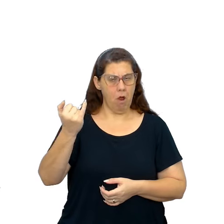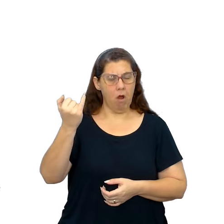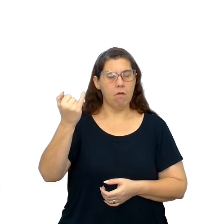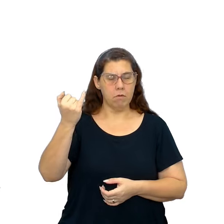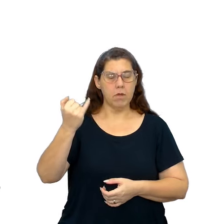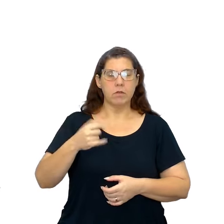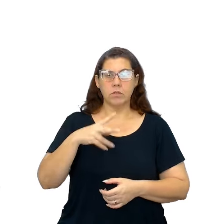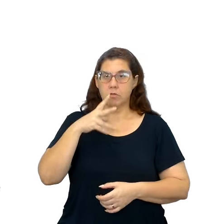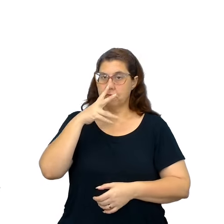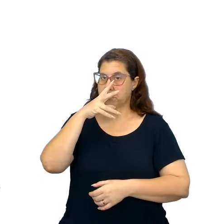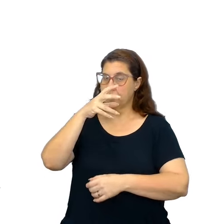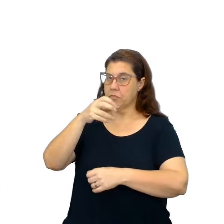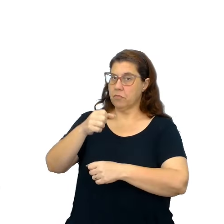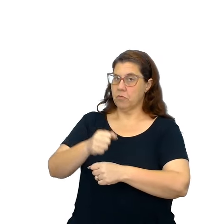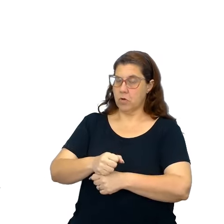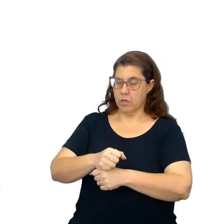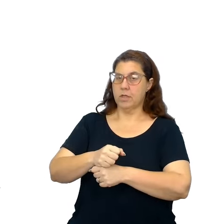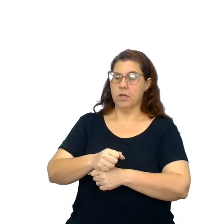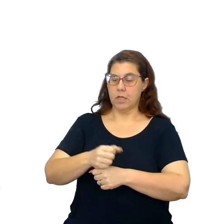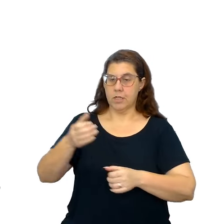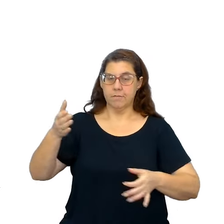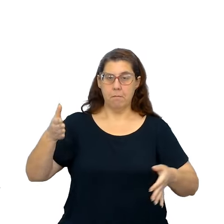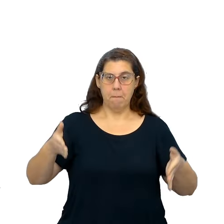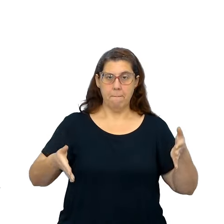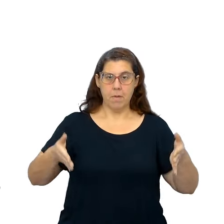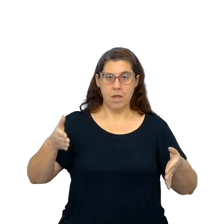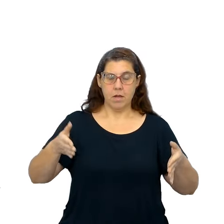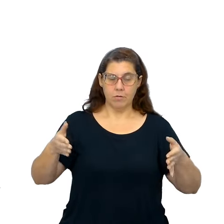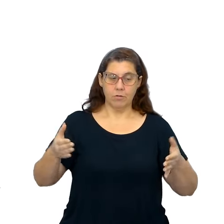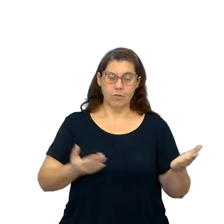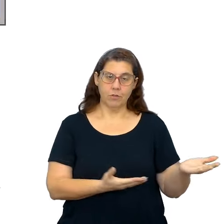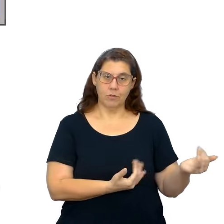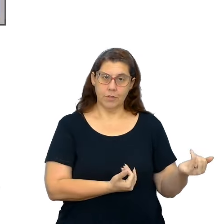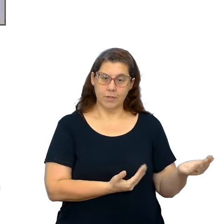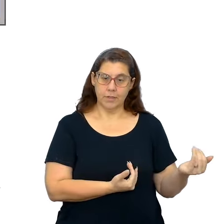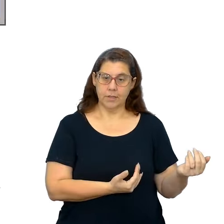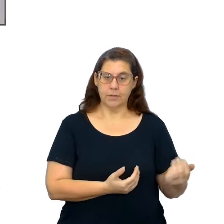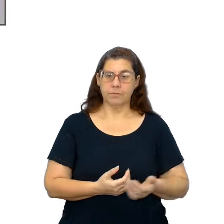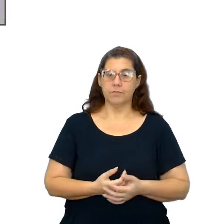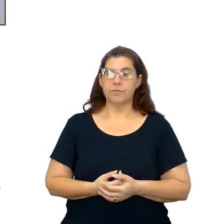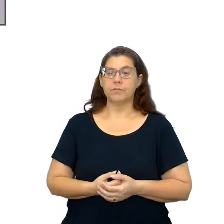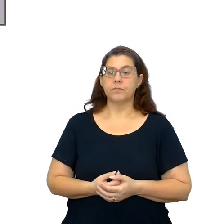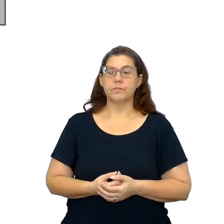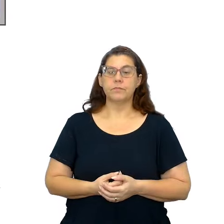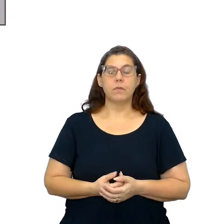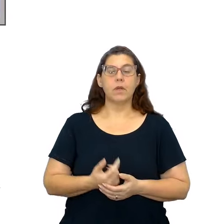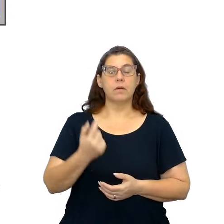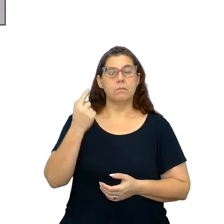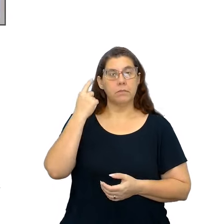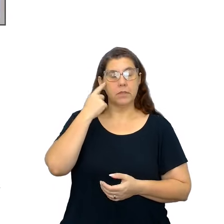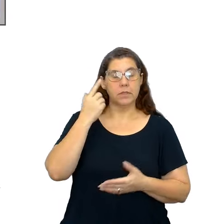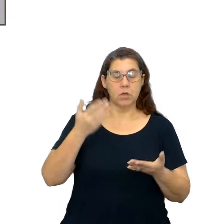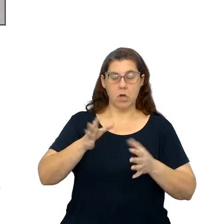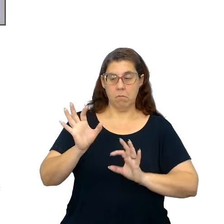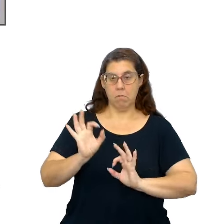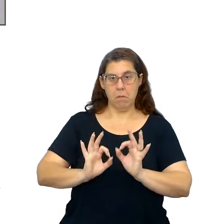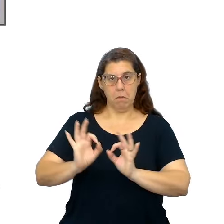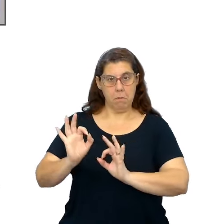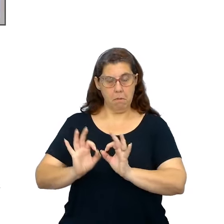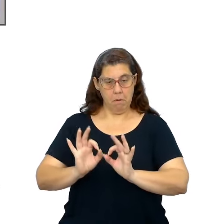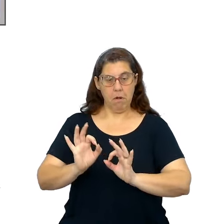muito fortalecida aí nesse período da adolescência. Bom, pensando aqui na construção,